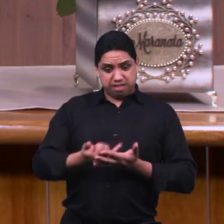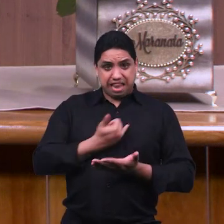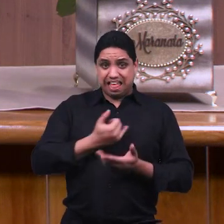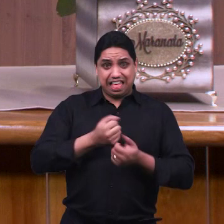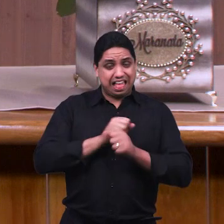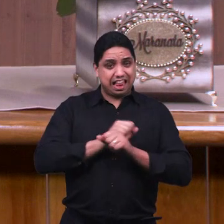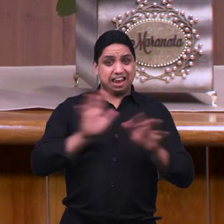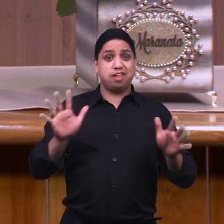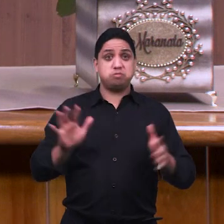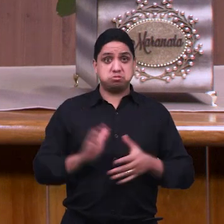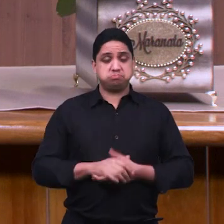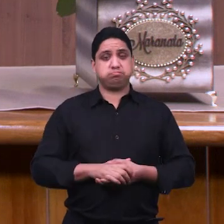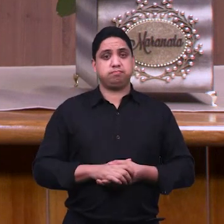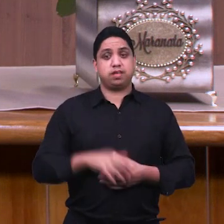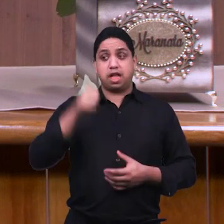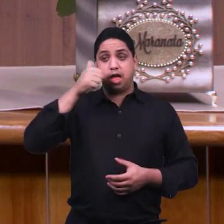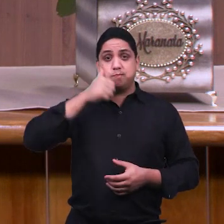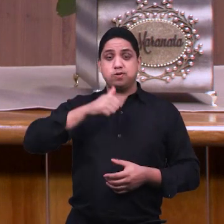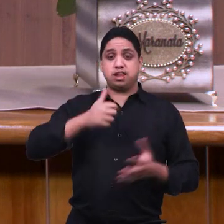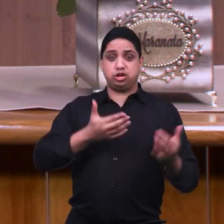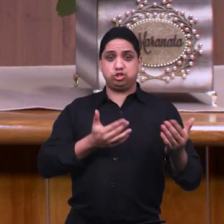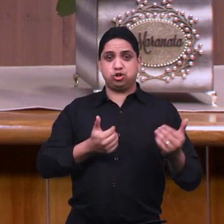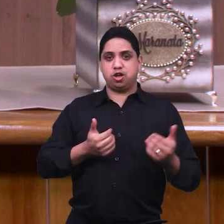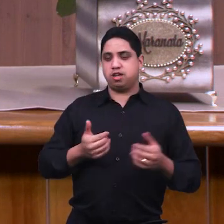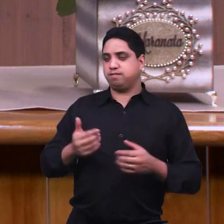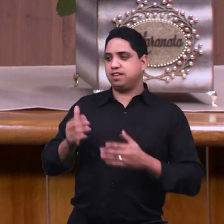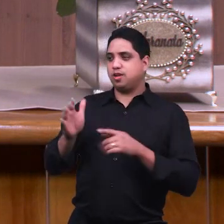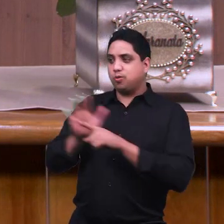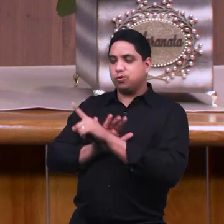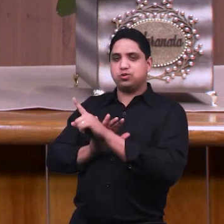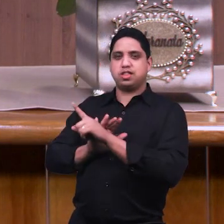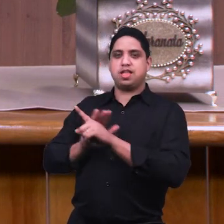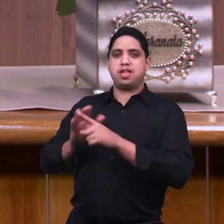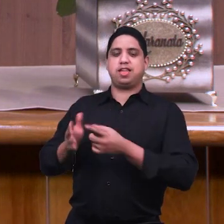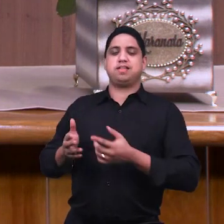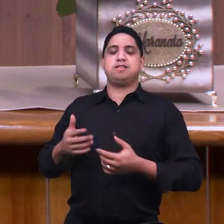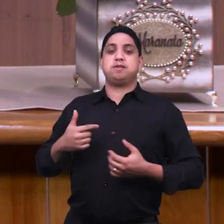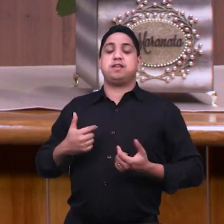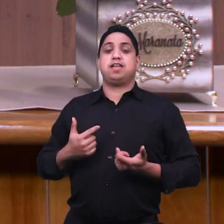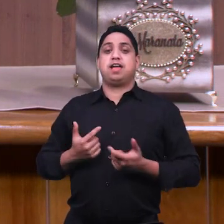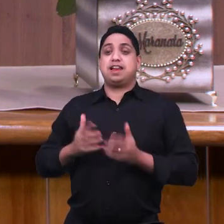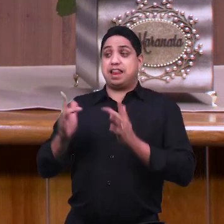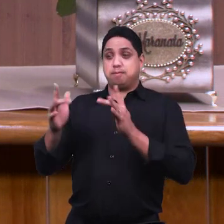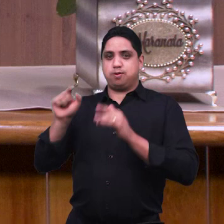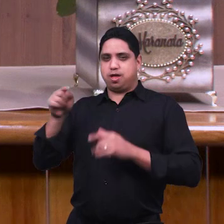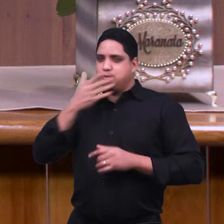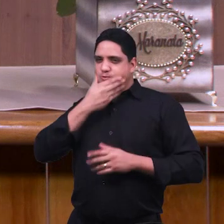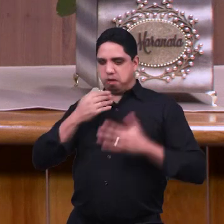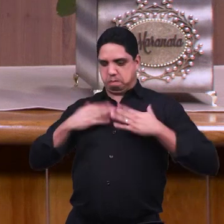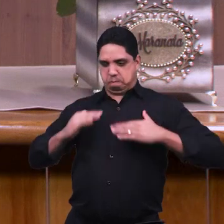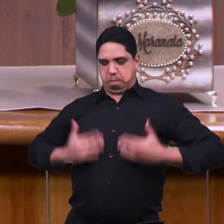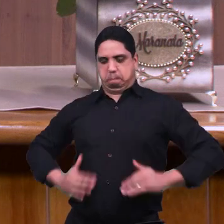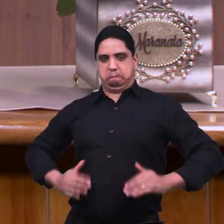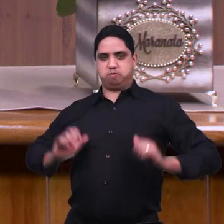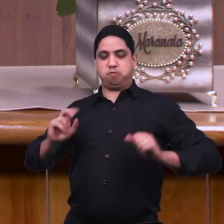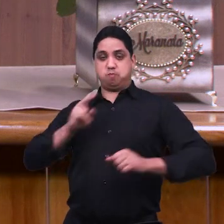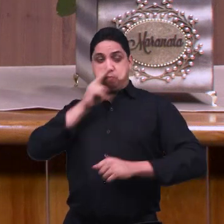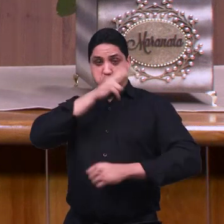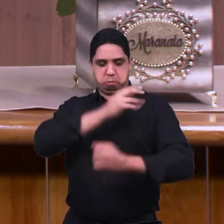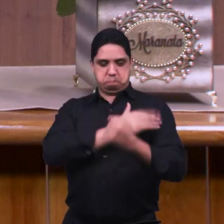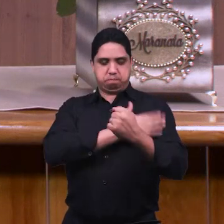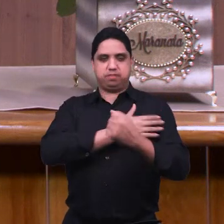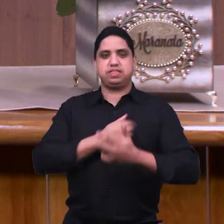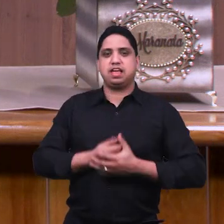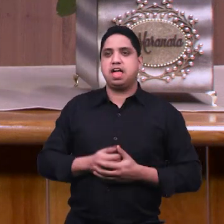jovem ia consultar para namorar um rapaz, todo sarado, né? O negócio dele é sarado, esse ali é sarado, queria namorar aquele rapaz. Foi